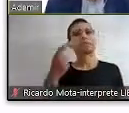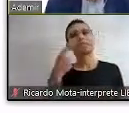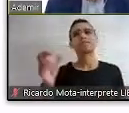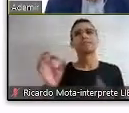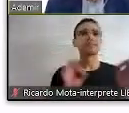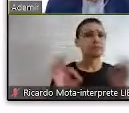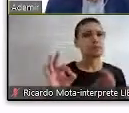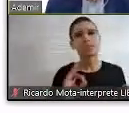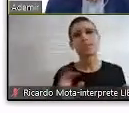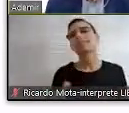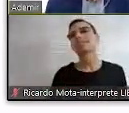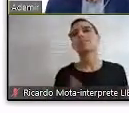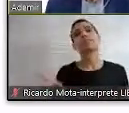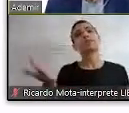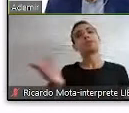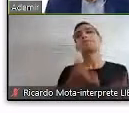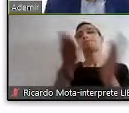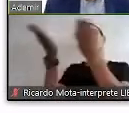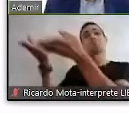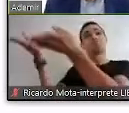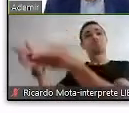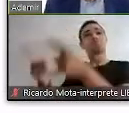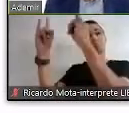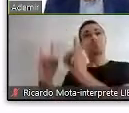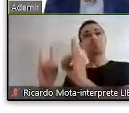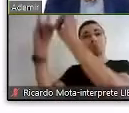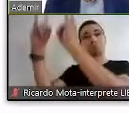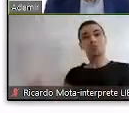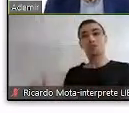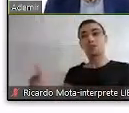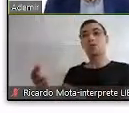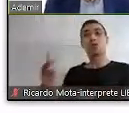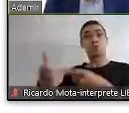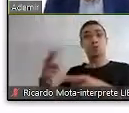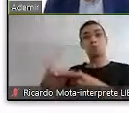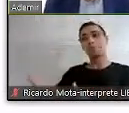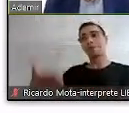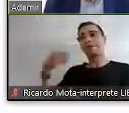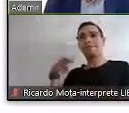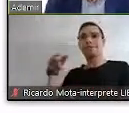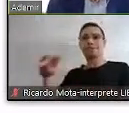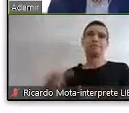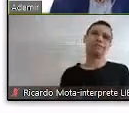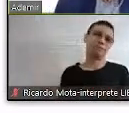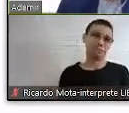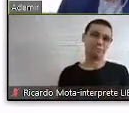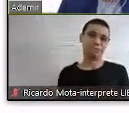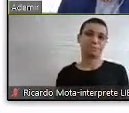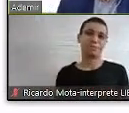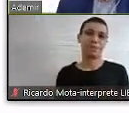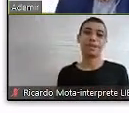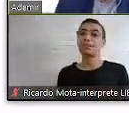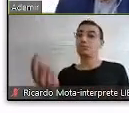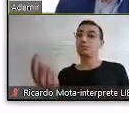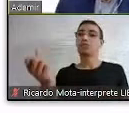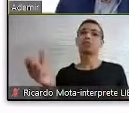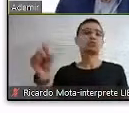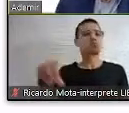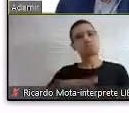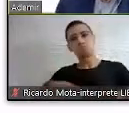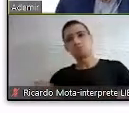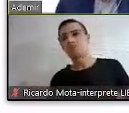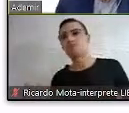a manutenção predial preventiva para que possamos aí minimizar a utilização da manutenção predial corretiva.